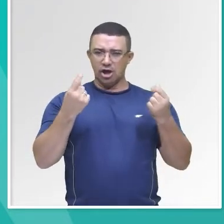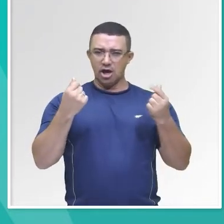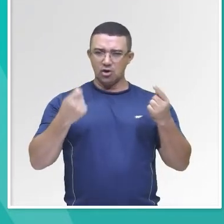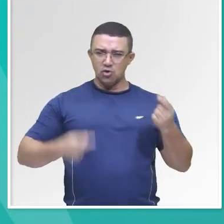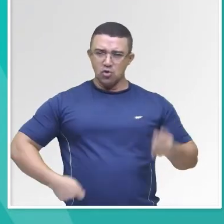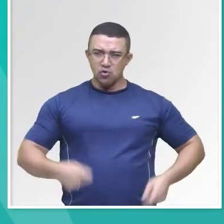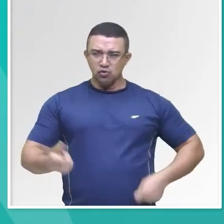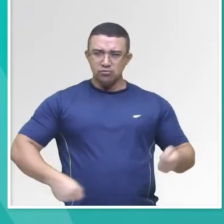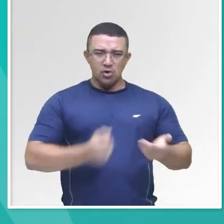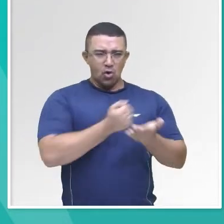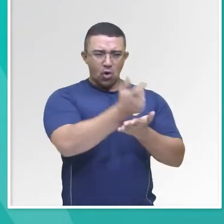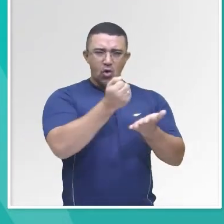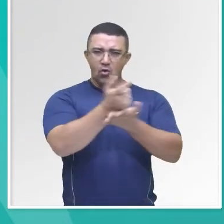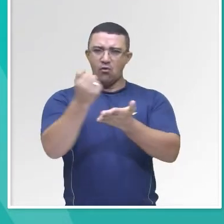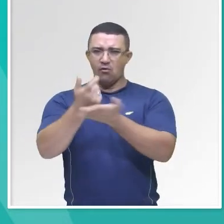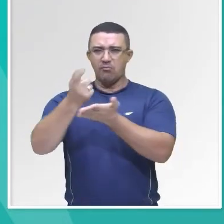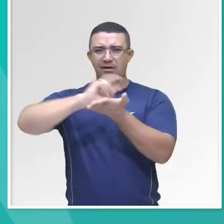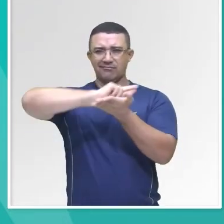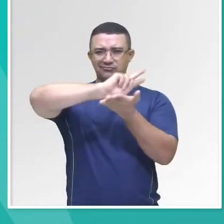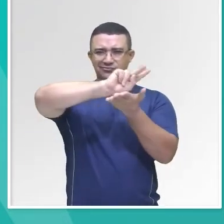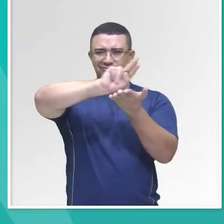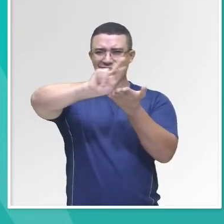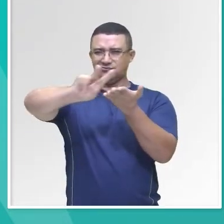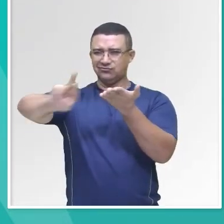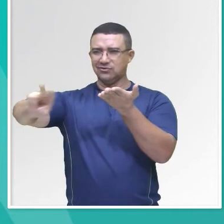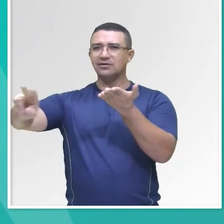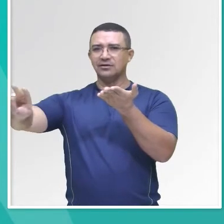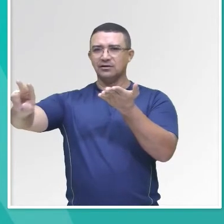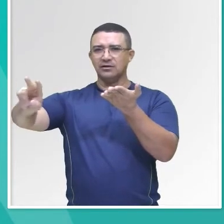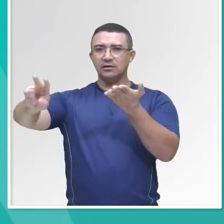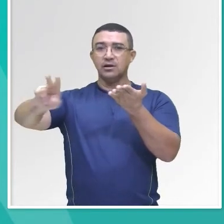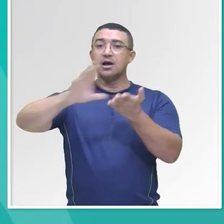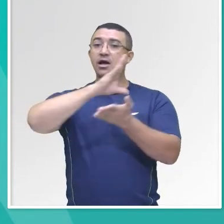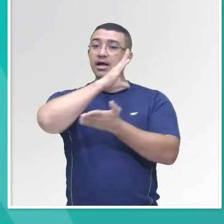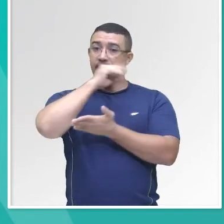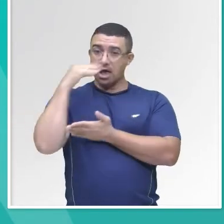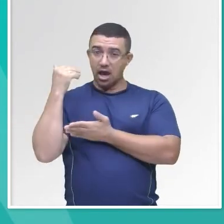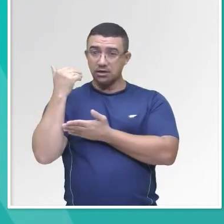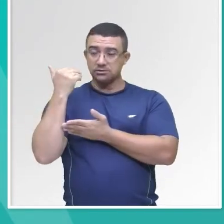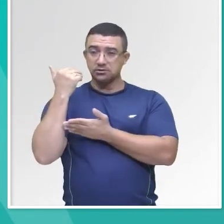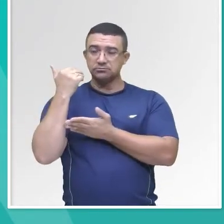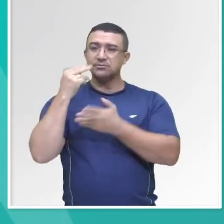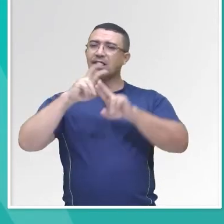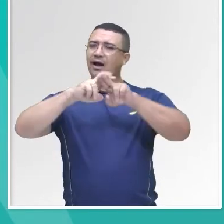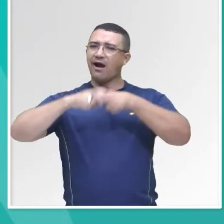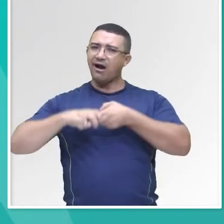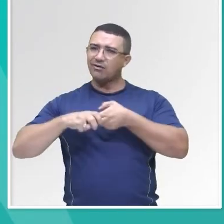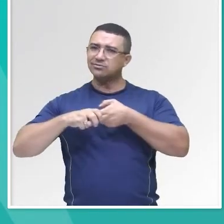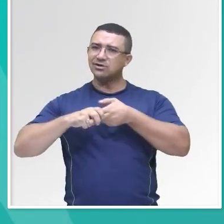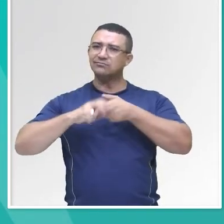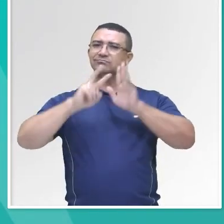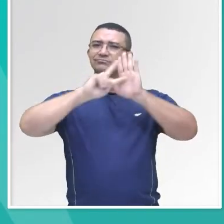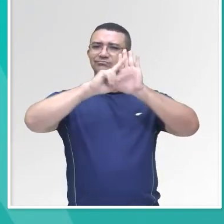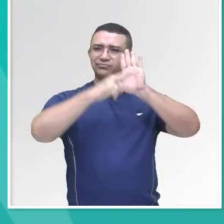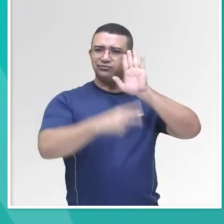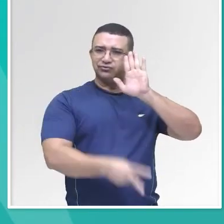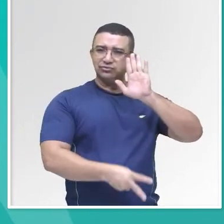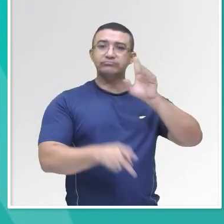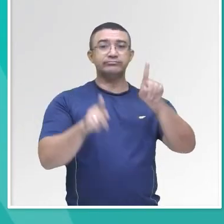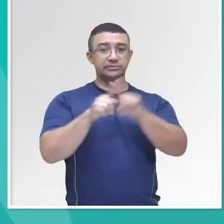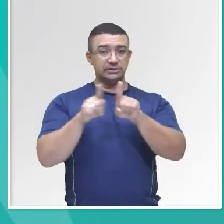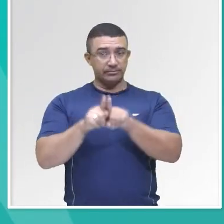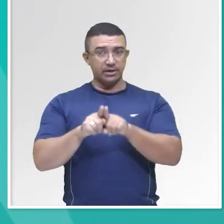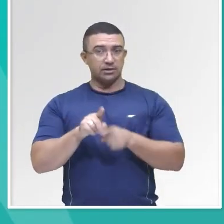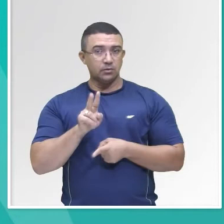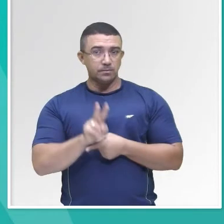que traz como tema principal a reflexão sobre o quê? Sobre a causa, as